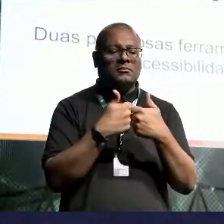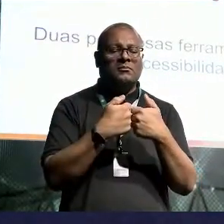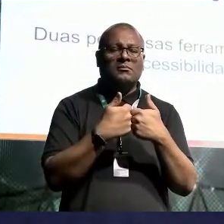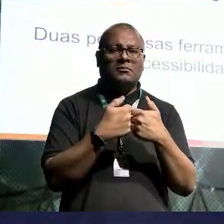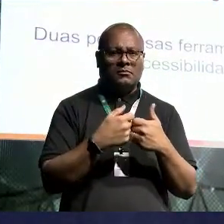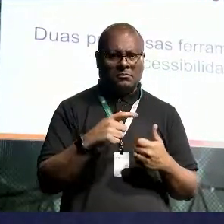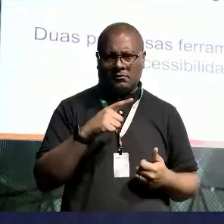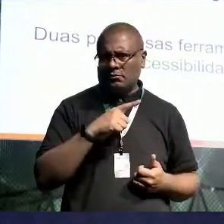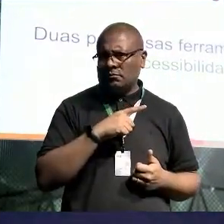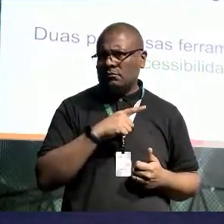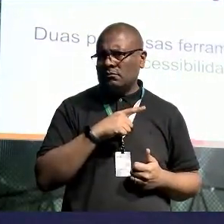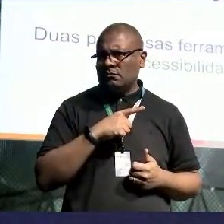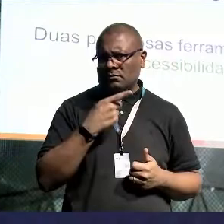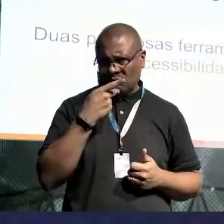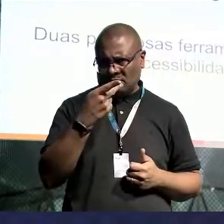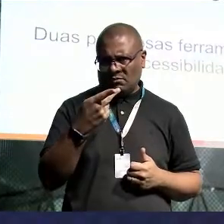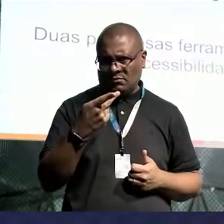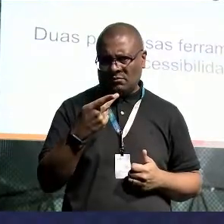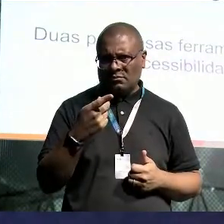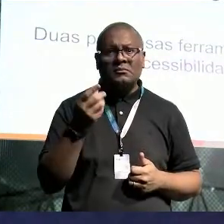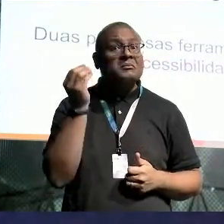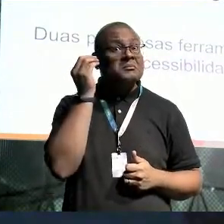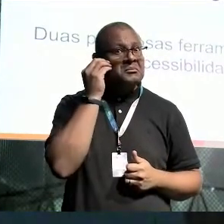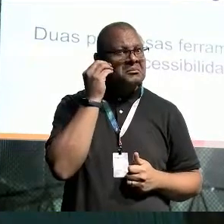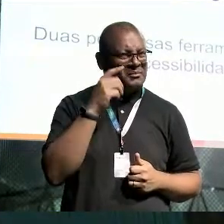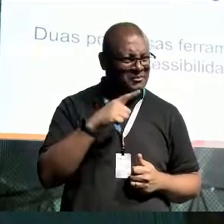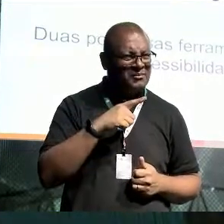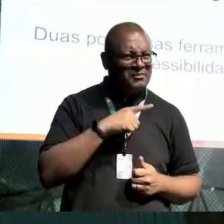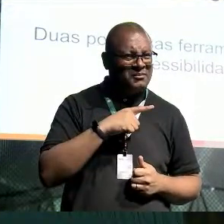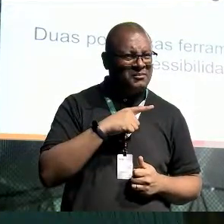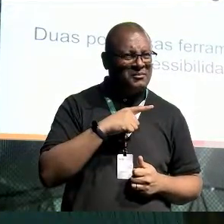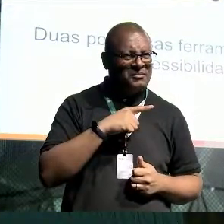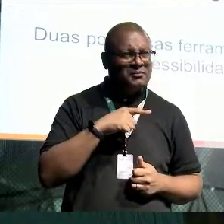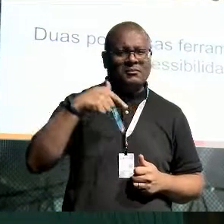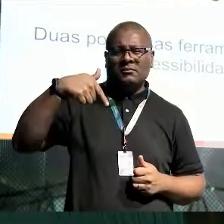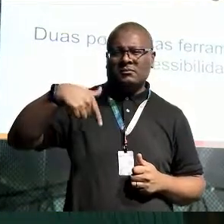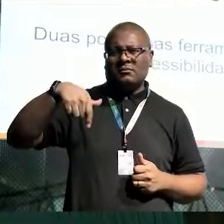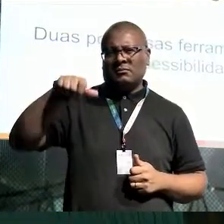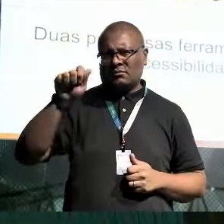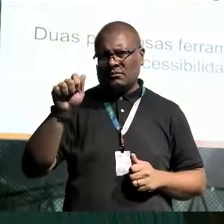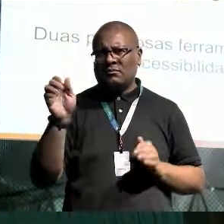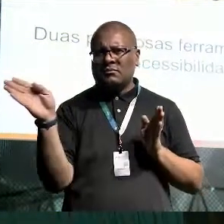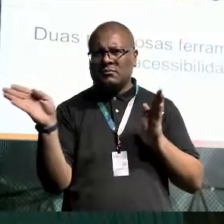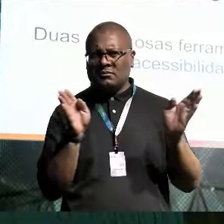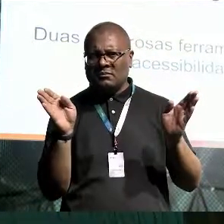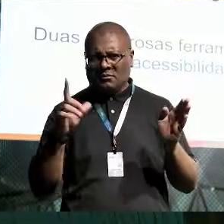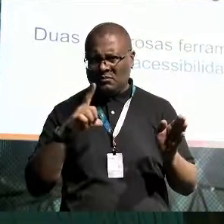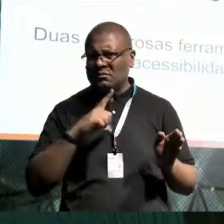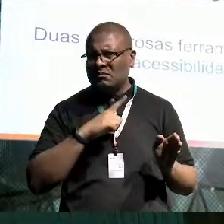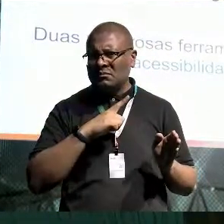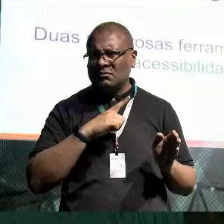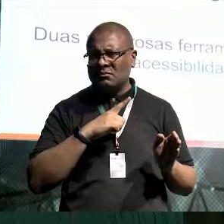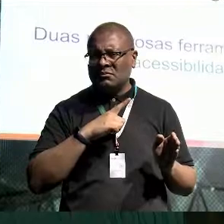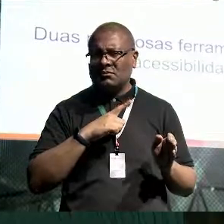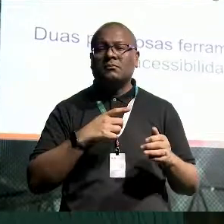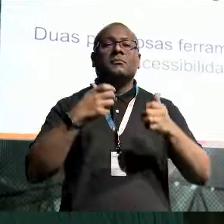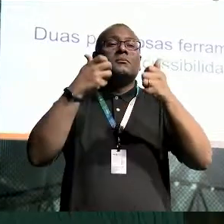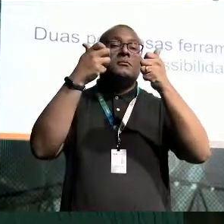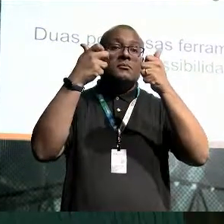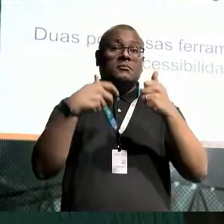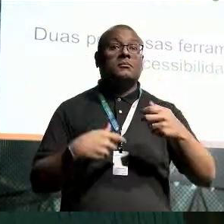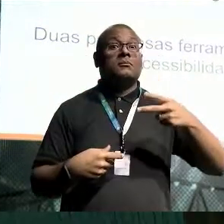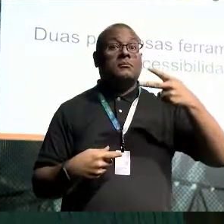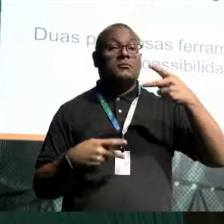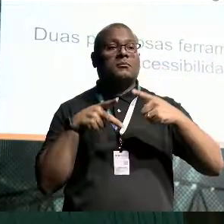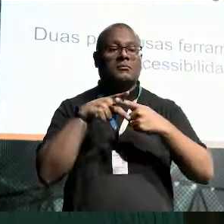será que a gente tem ouvido falar muito? Será que a gente tem testado? Será que a gente tem QA de acessibilidade e assim por diante? Então, eu vou falar sobre